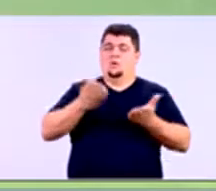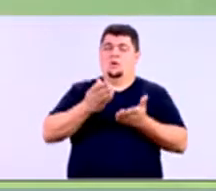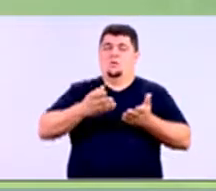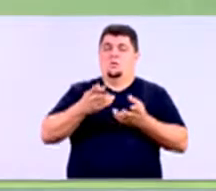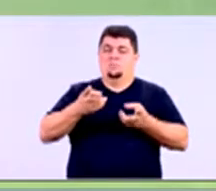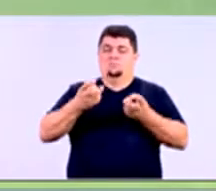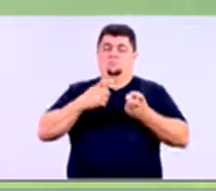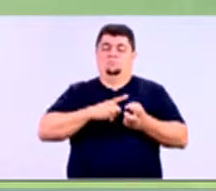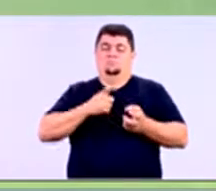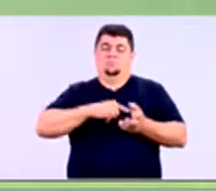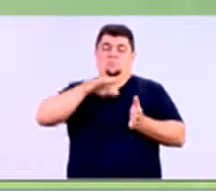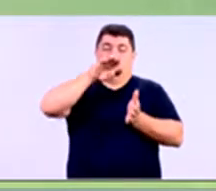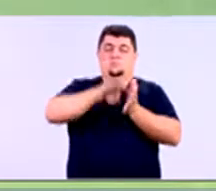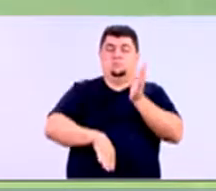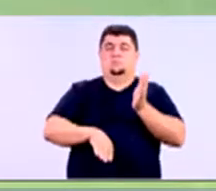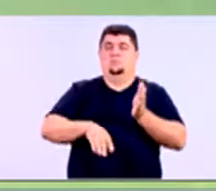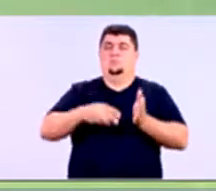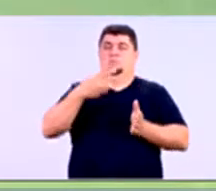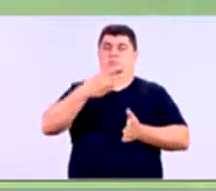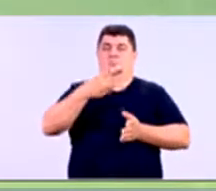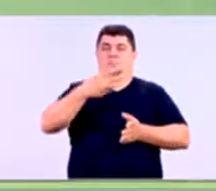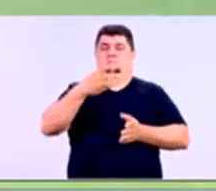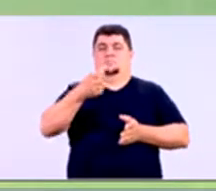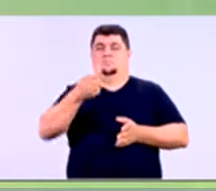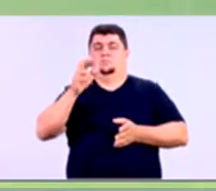um desconto de R$